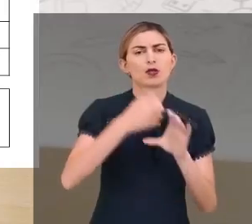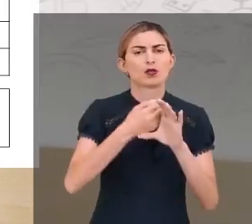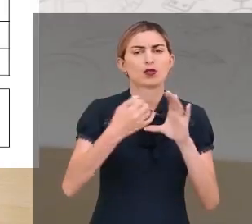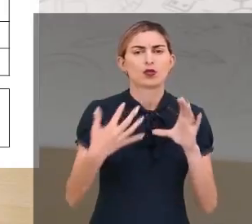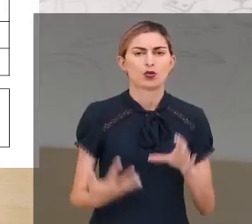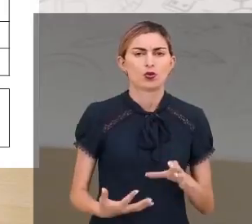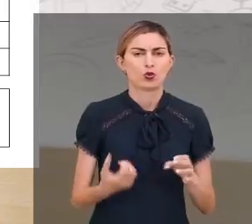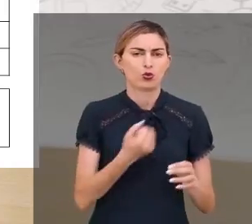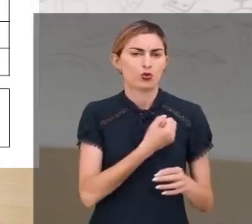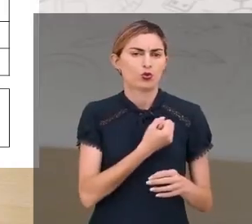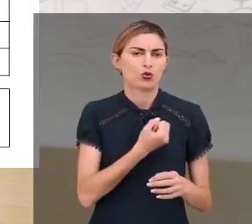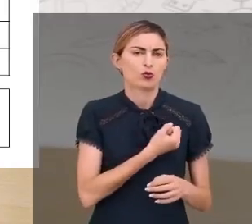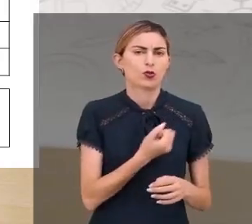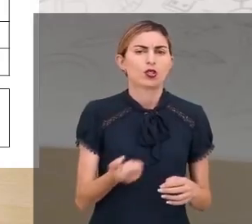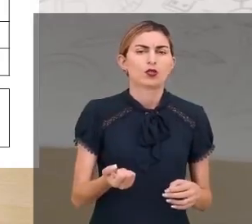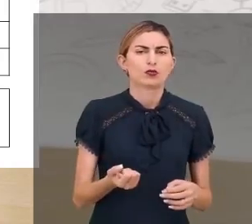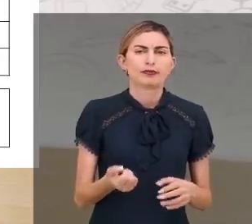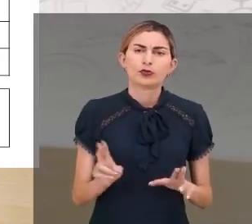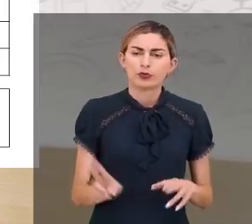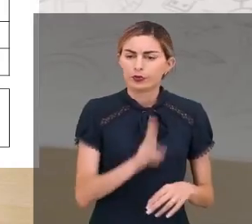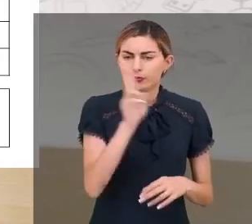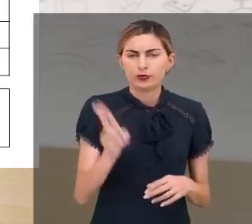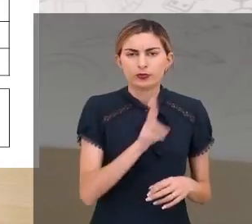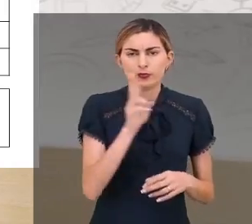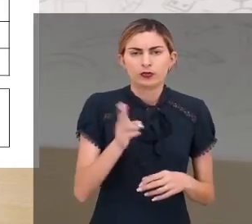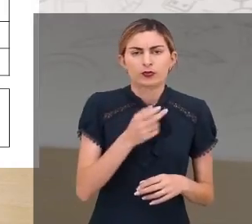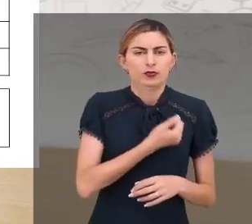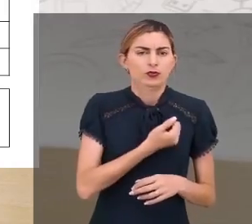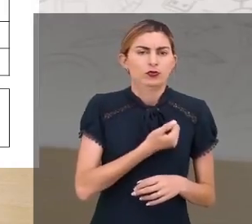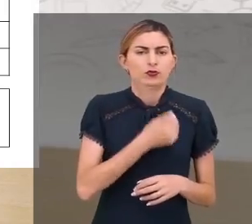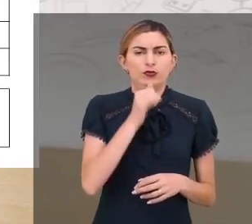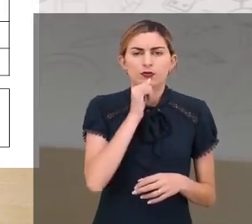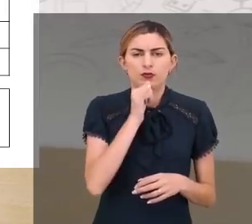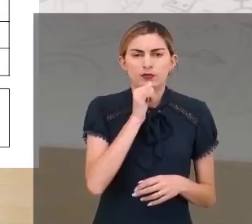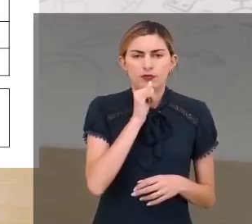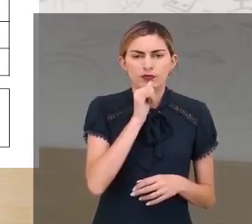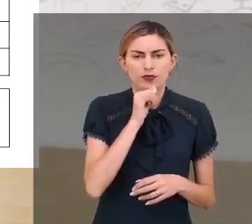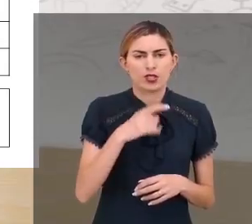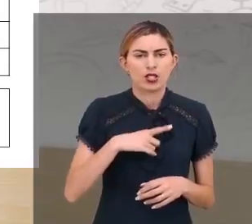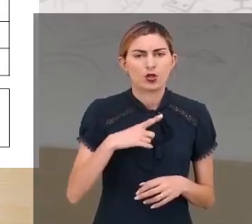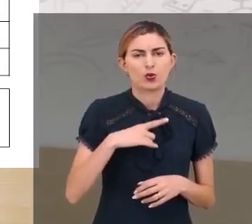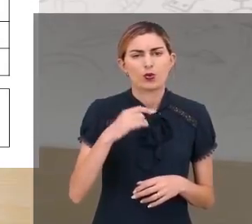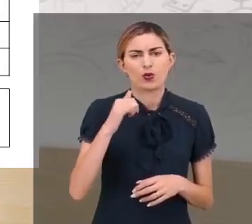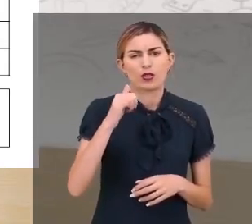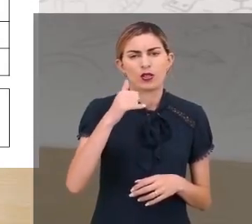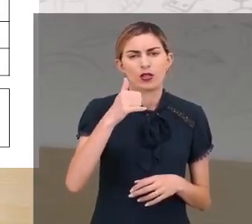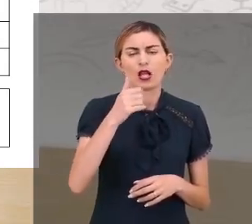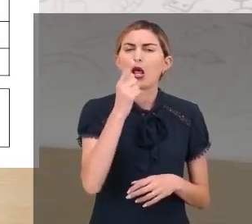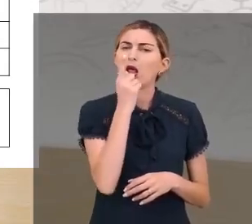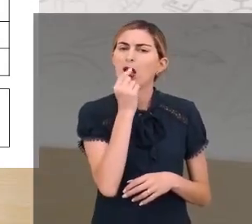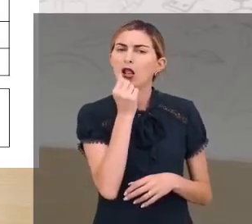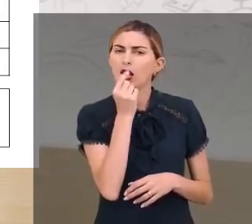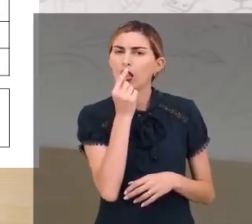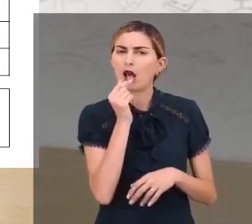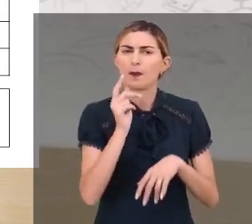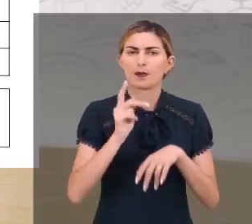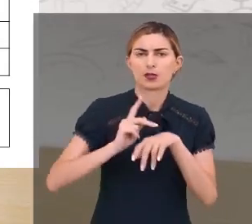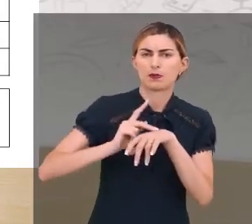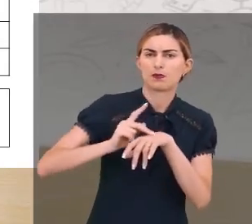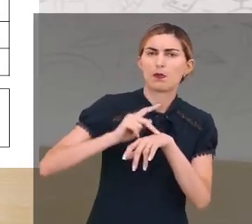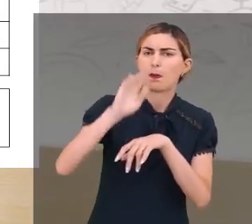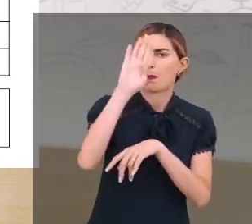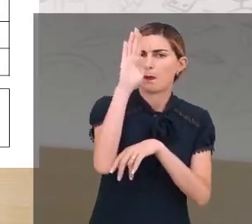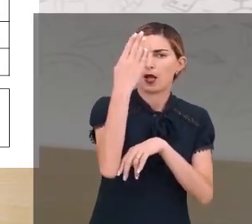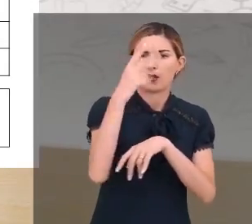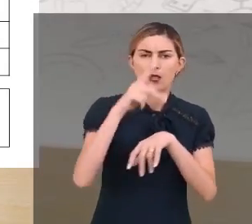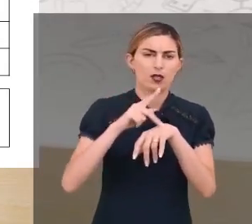principal característica? Óbvio, a utilização de números. E o exemplo nos traz. Temos aí o item lápis de madeira